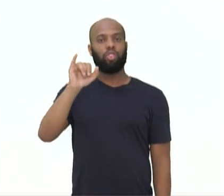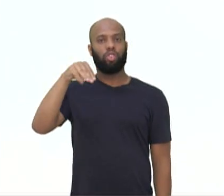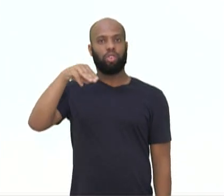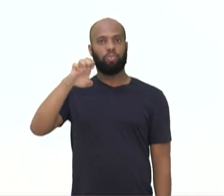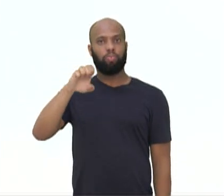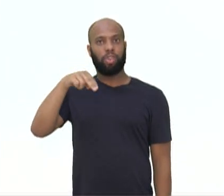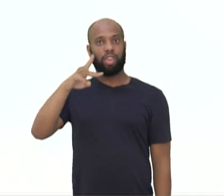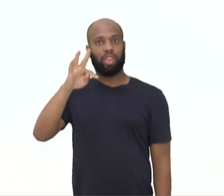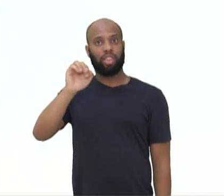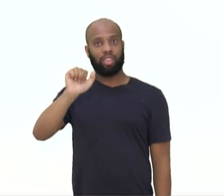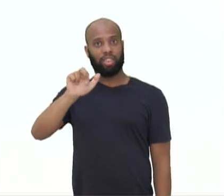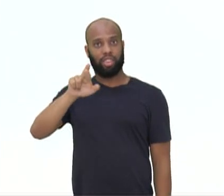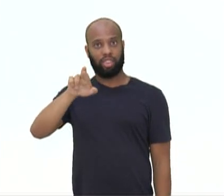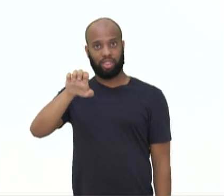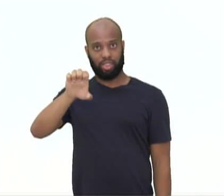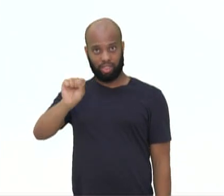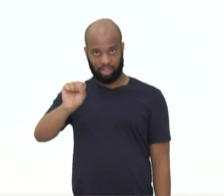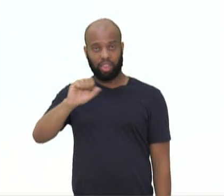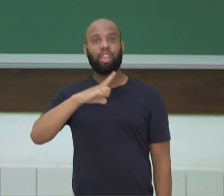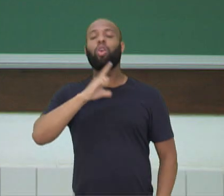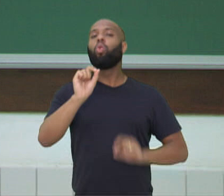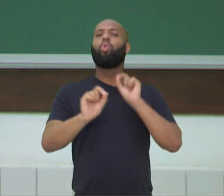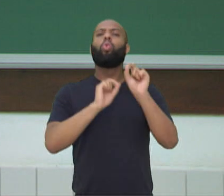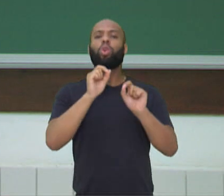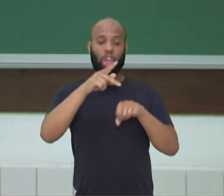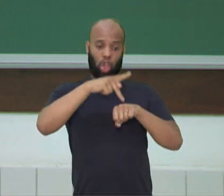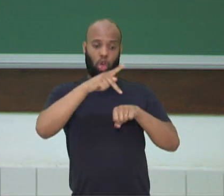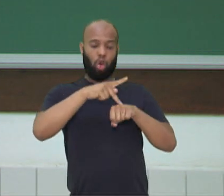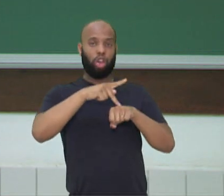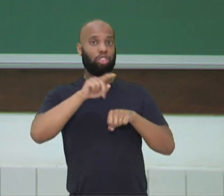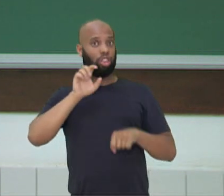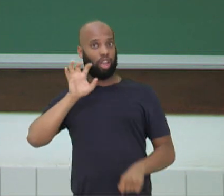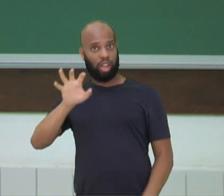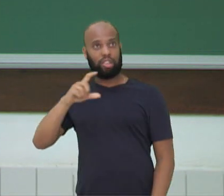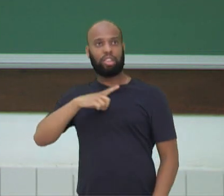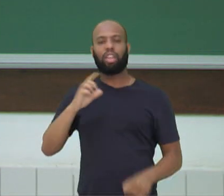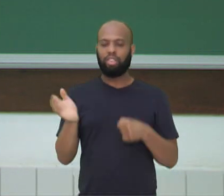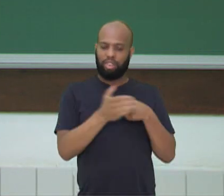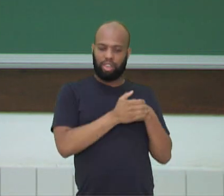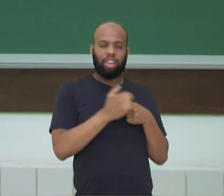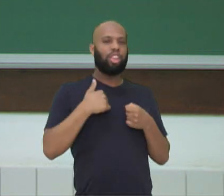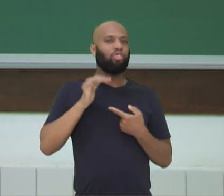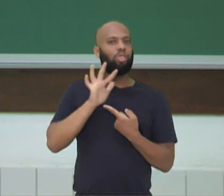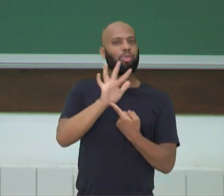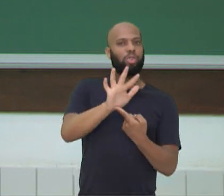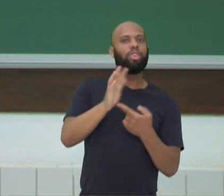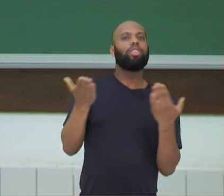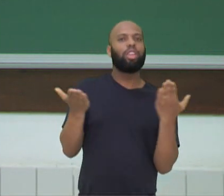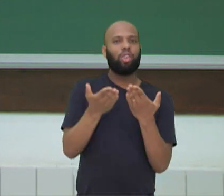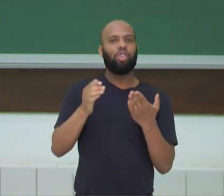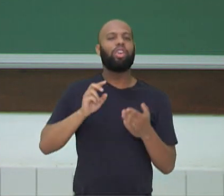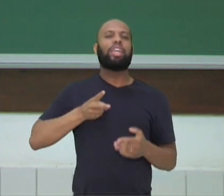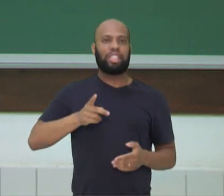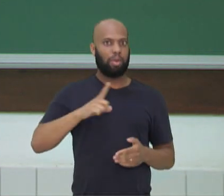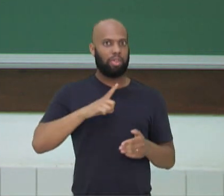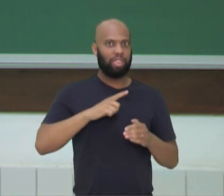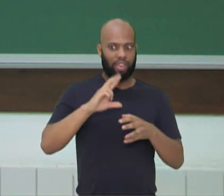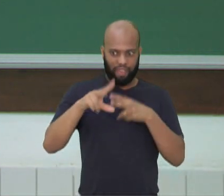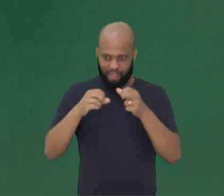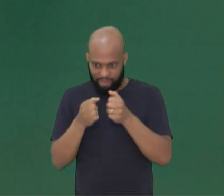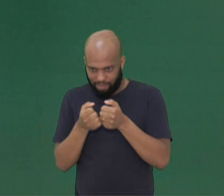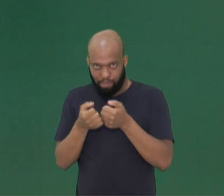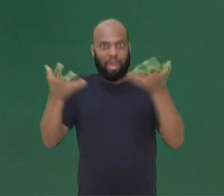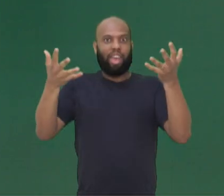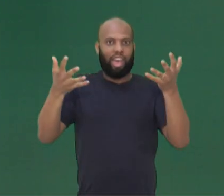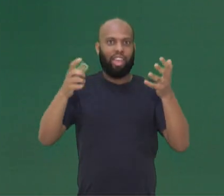E esse tipo de rocha tem um segredo. E esse segredo eu vou fazer com vocês na nossa aula de hoje. Sempre tem uma surpresinha, mas é para daqui